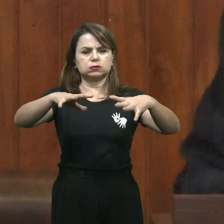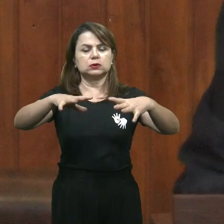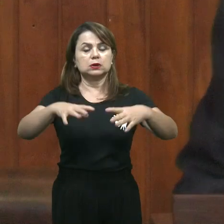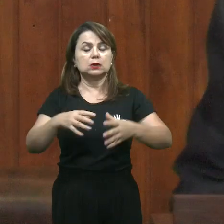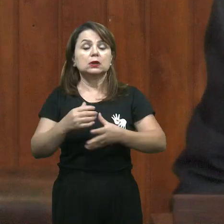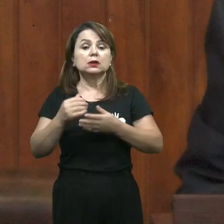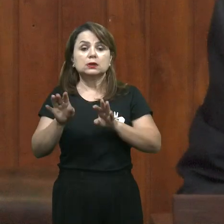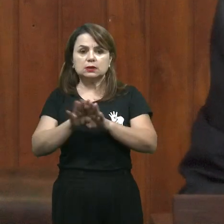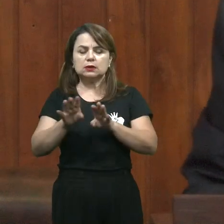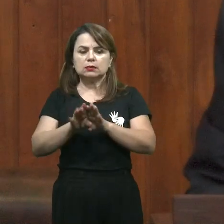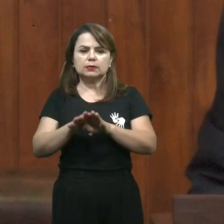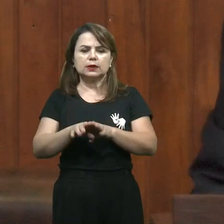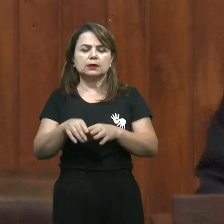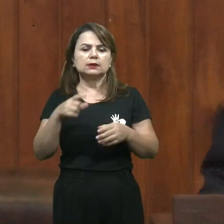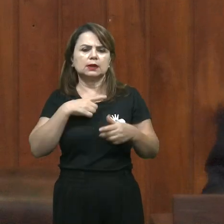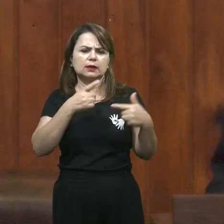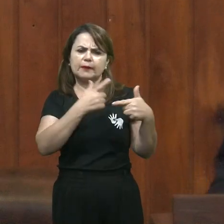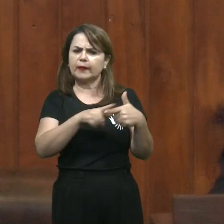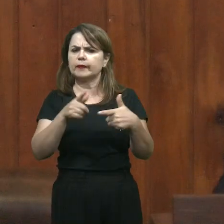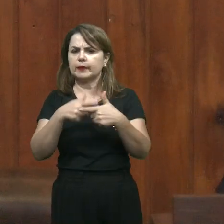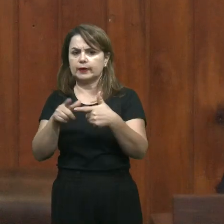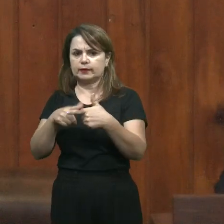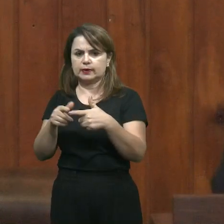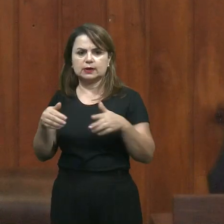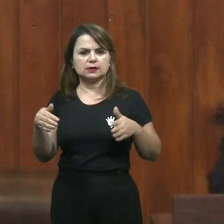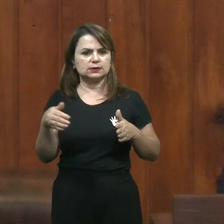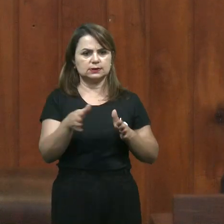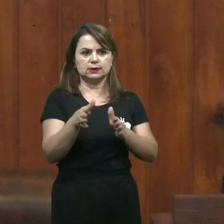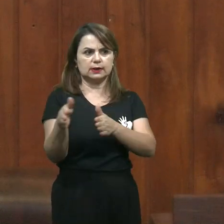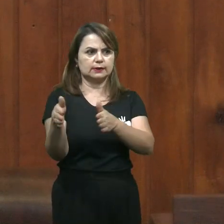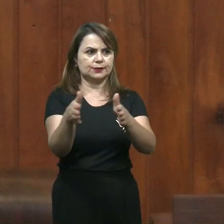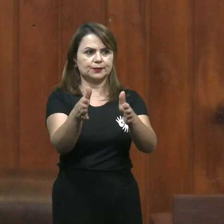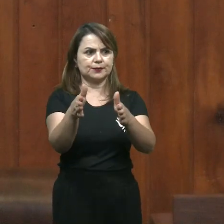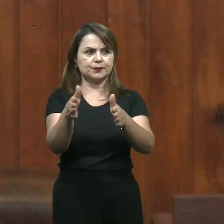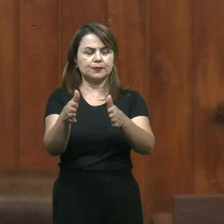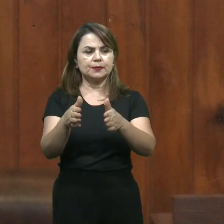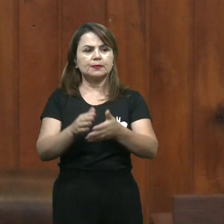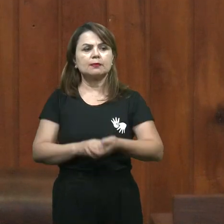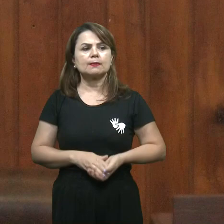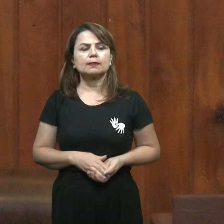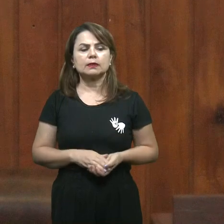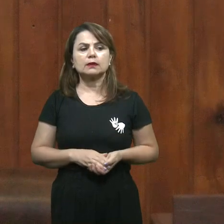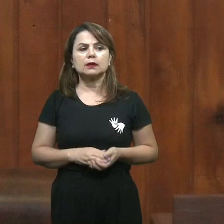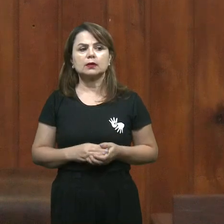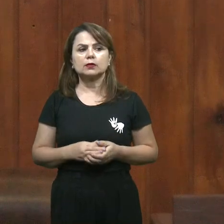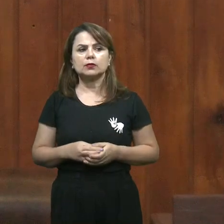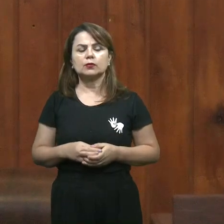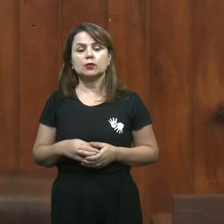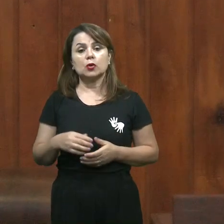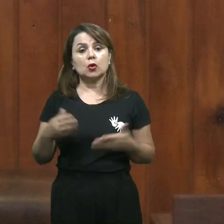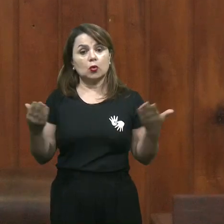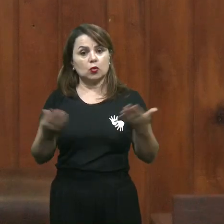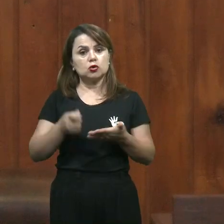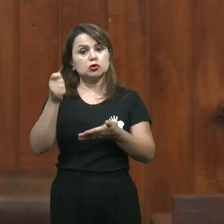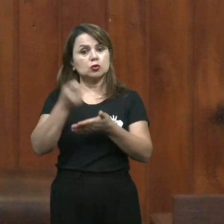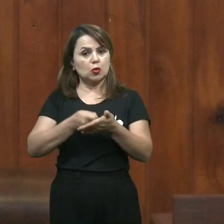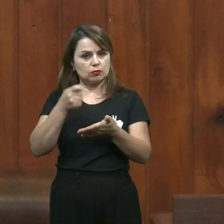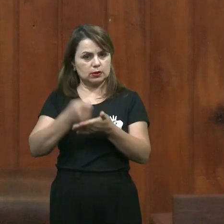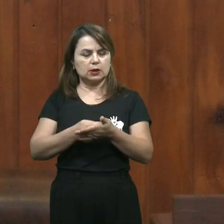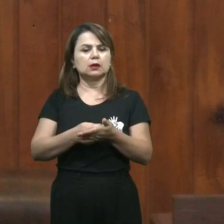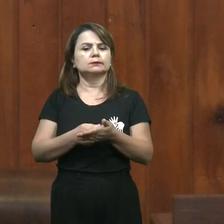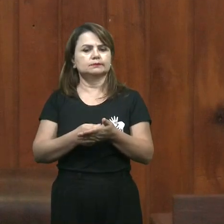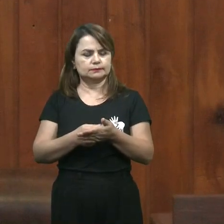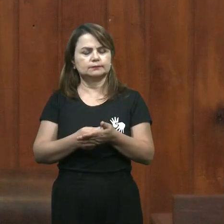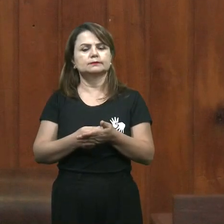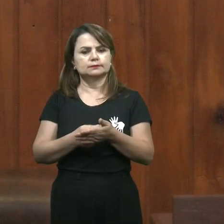disso, como que é a manutenção das nossas estradas rurais, mas que hoje eu venho cobrar aqui uma atitude por